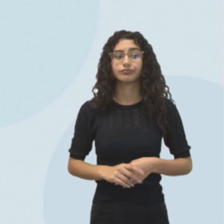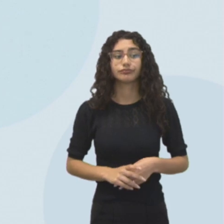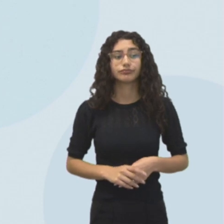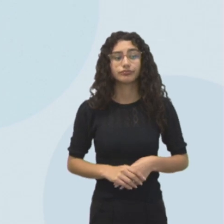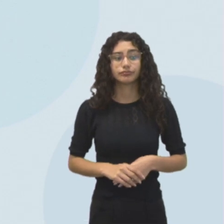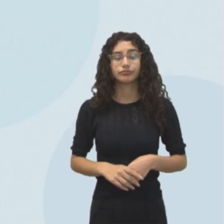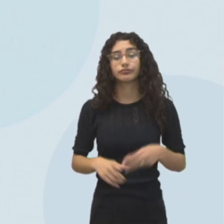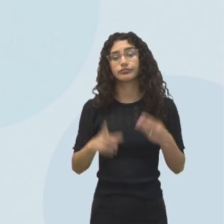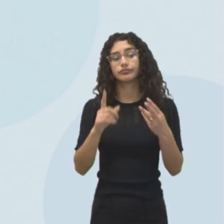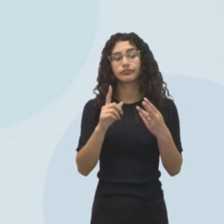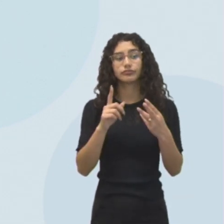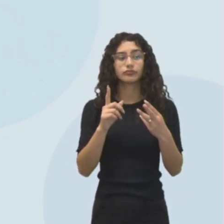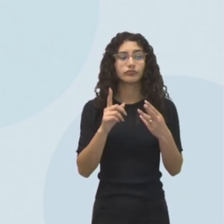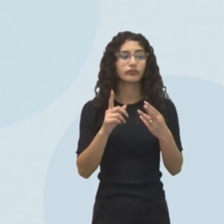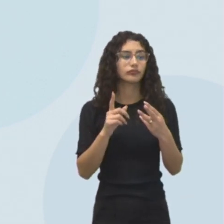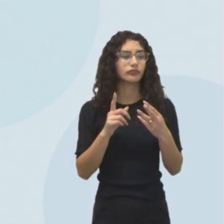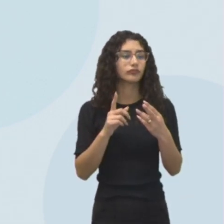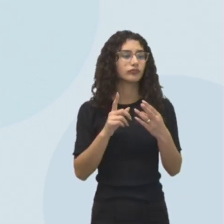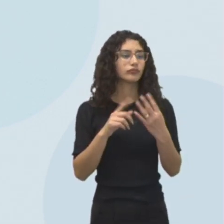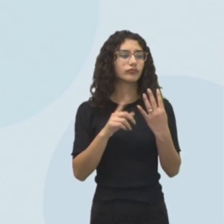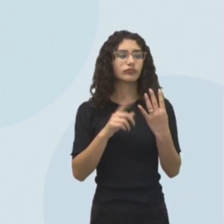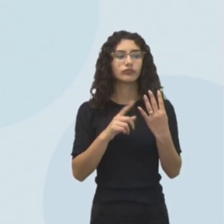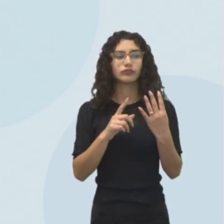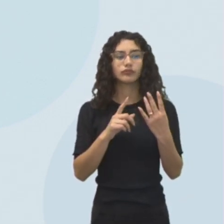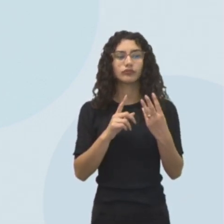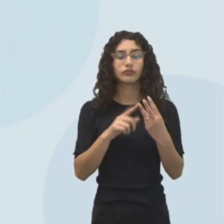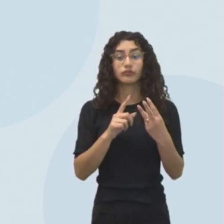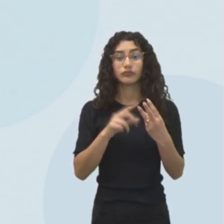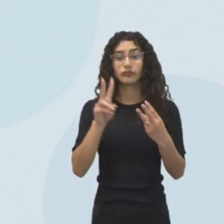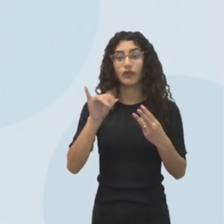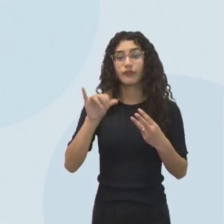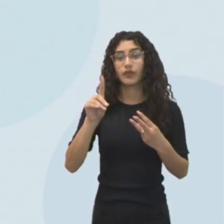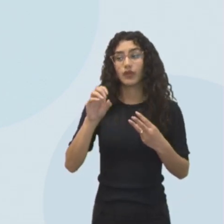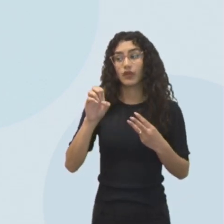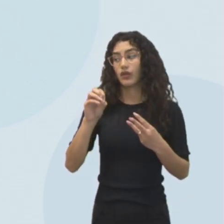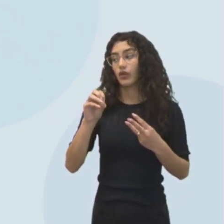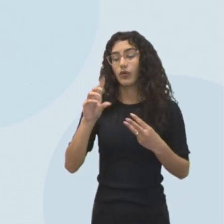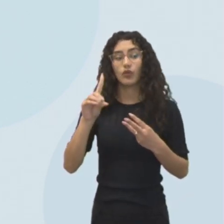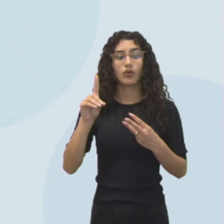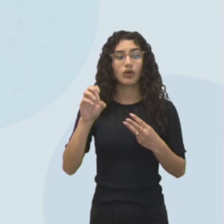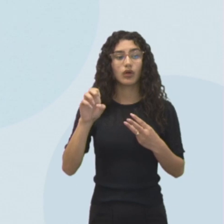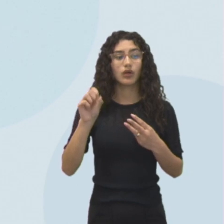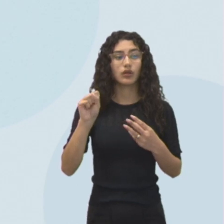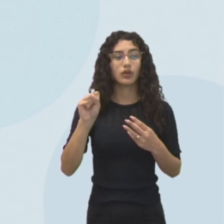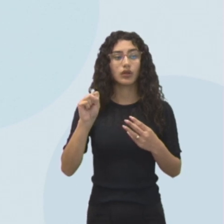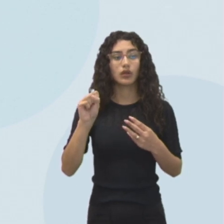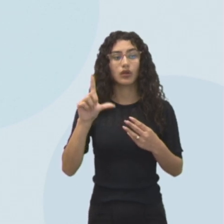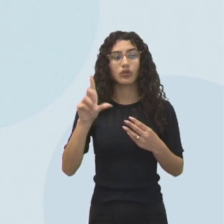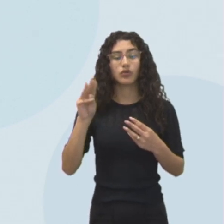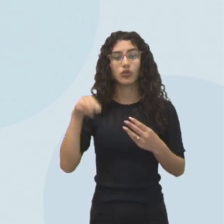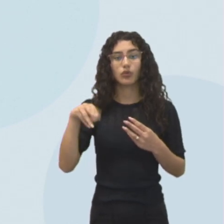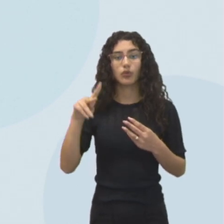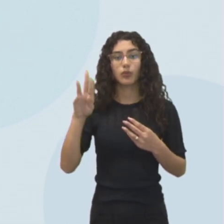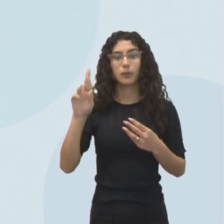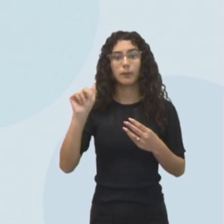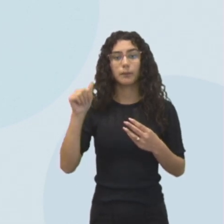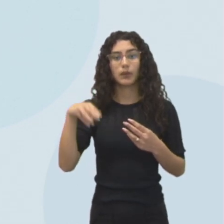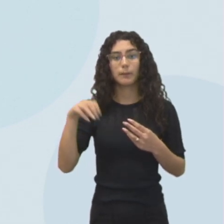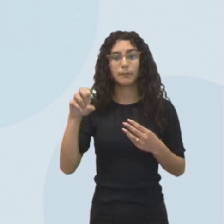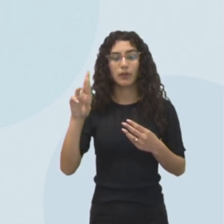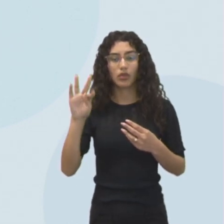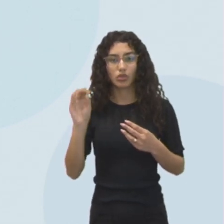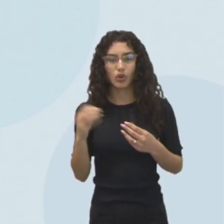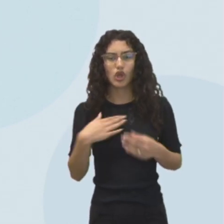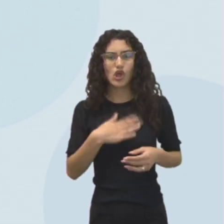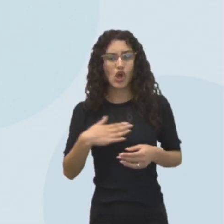Vídeo deslumbramento, que o professor acaba de descobrir o uso do vídeo e se empolga muito com ele, né? Eu dei